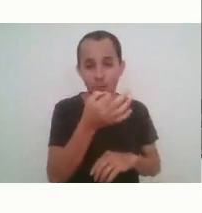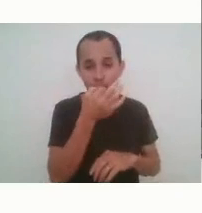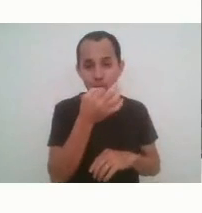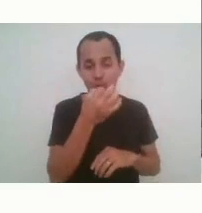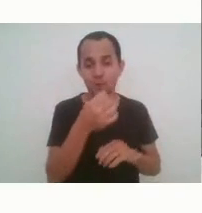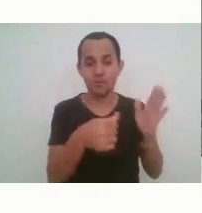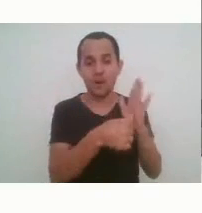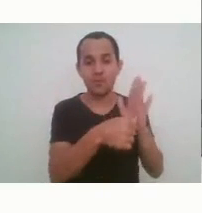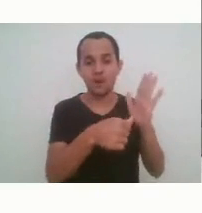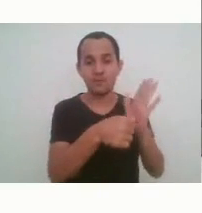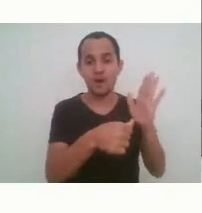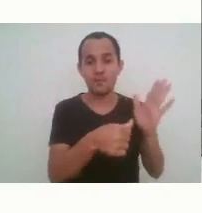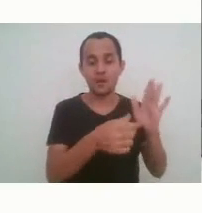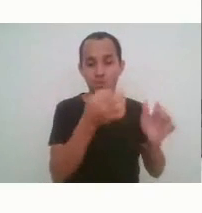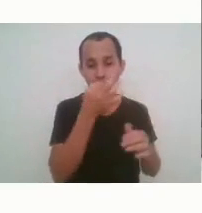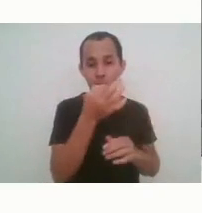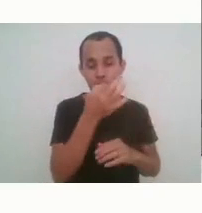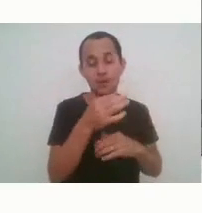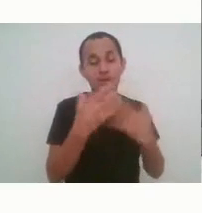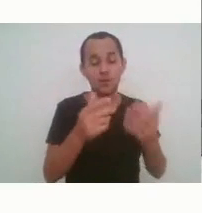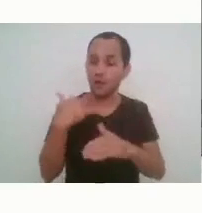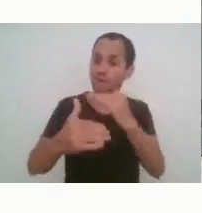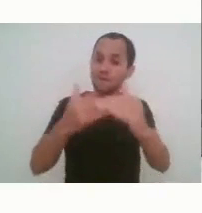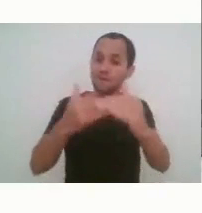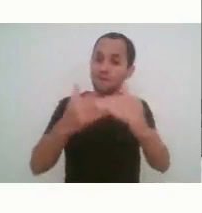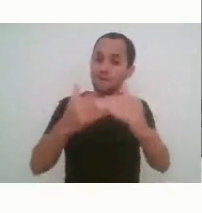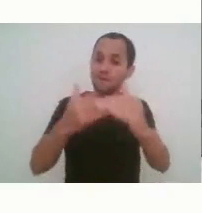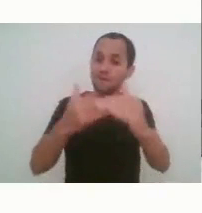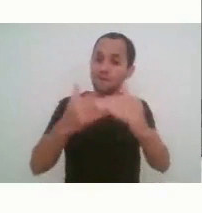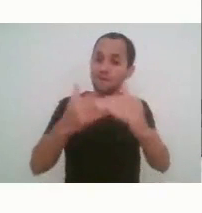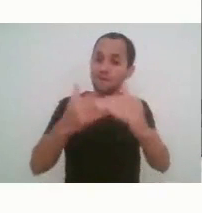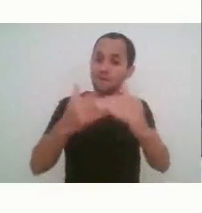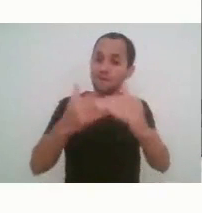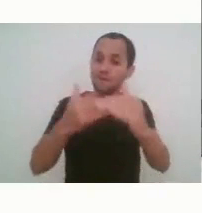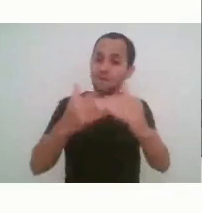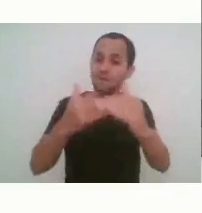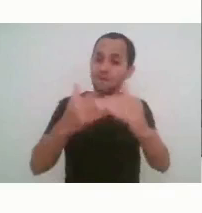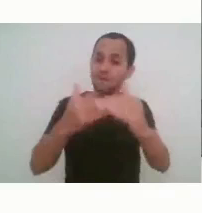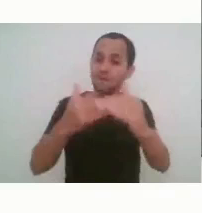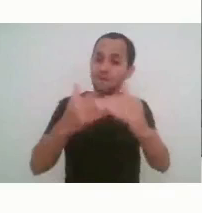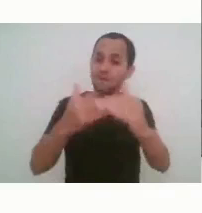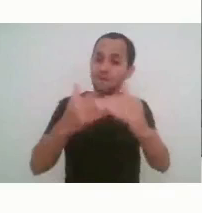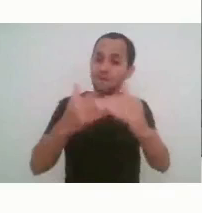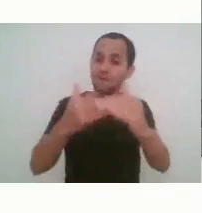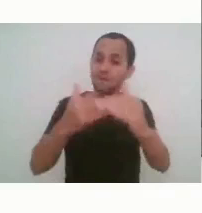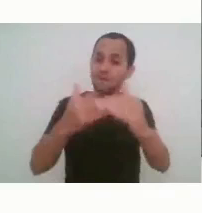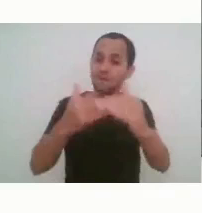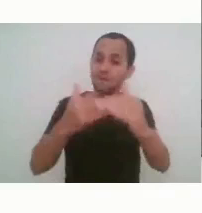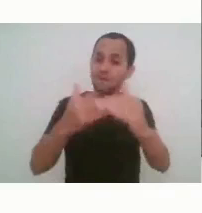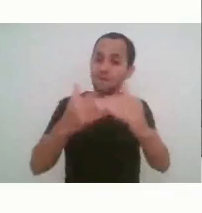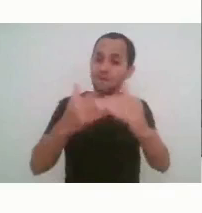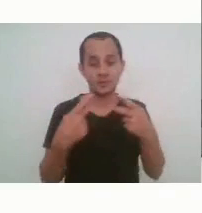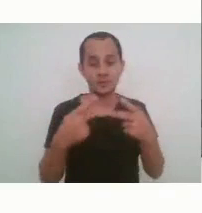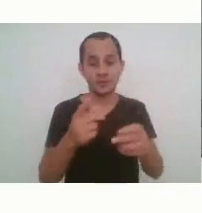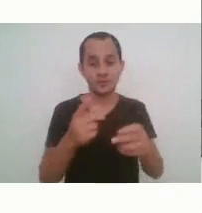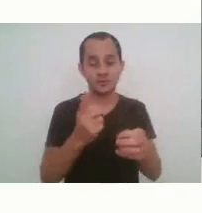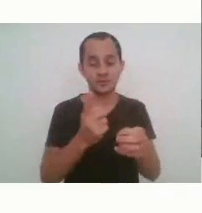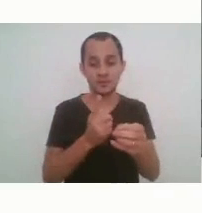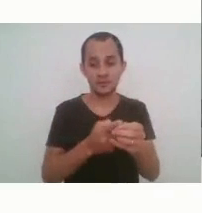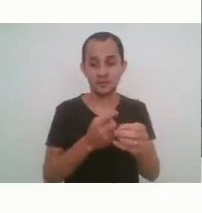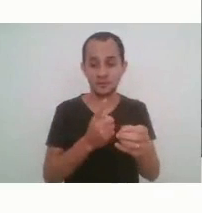Isso é um avanço, mais uma das coisas que está chegando para a nossa cidade, para a